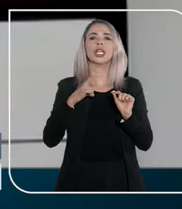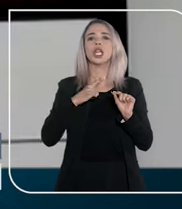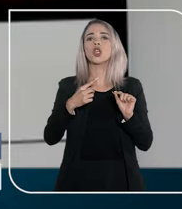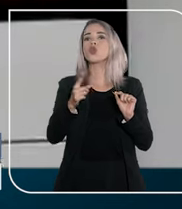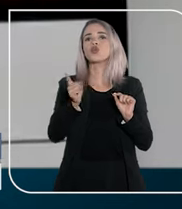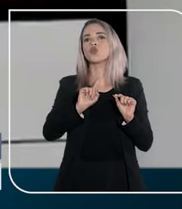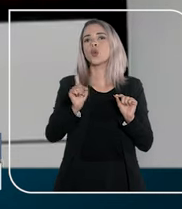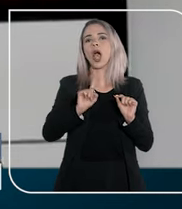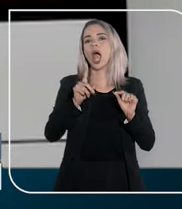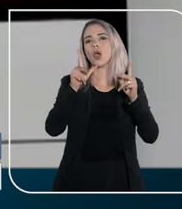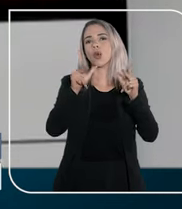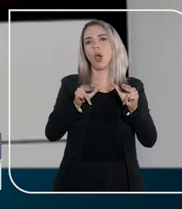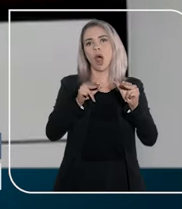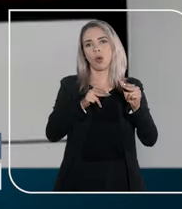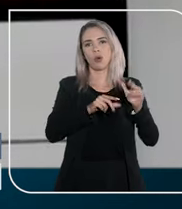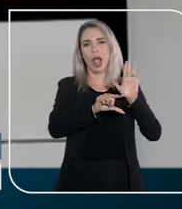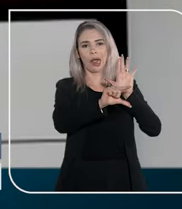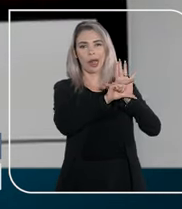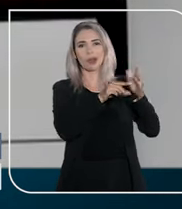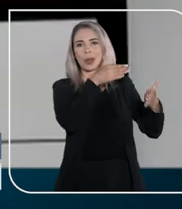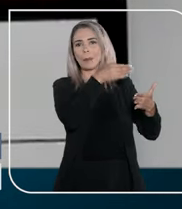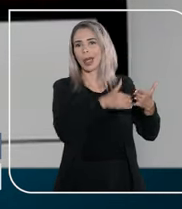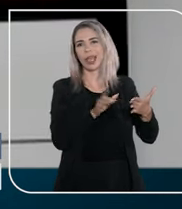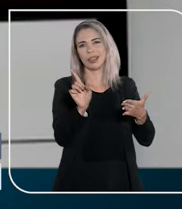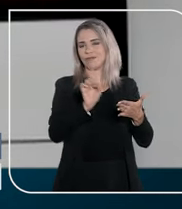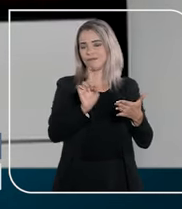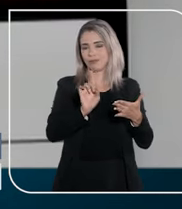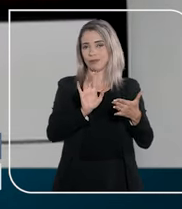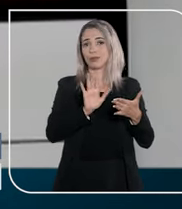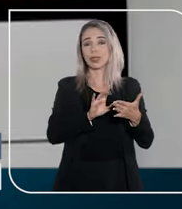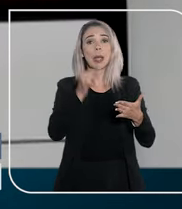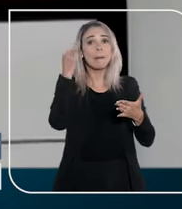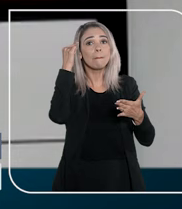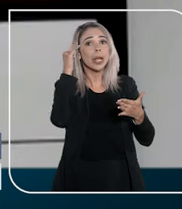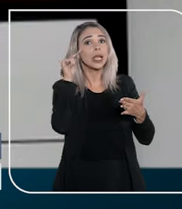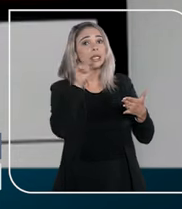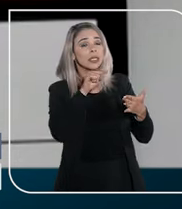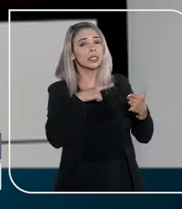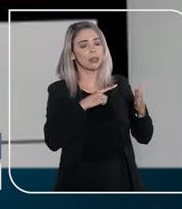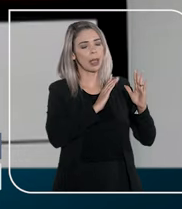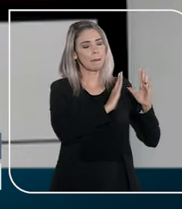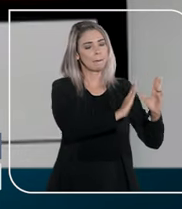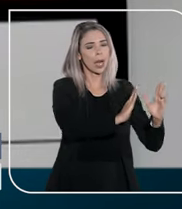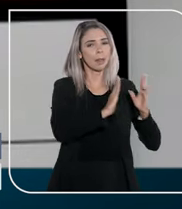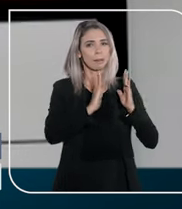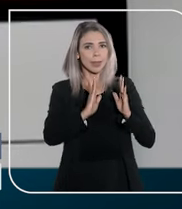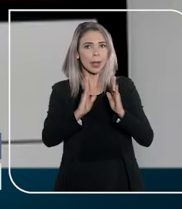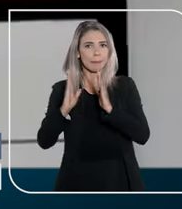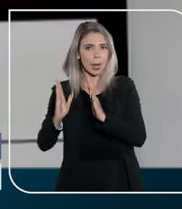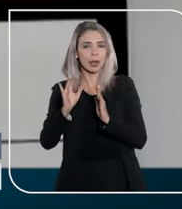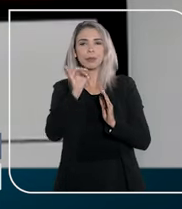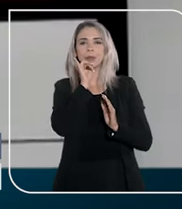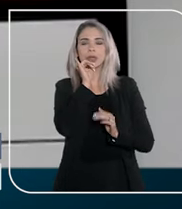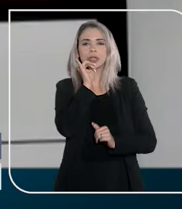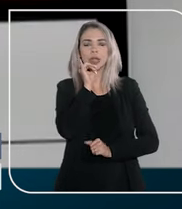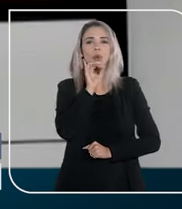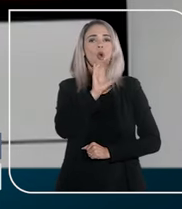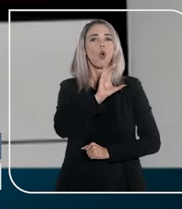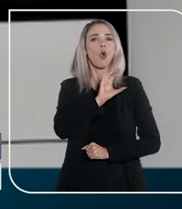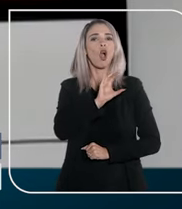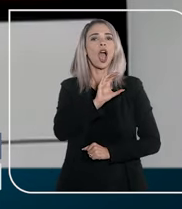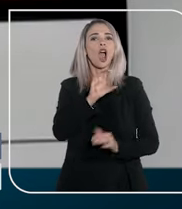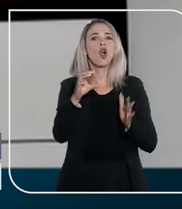de barreira. Porque, veja, a cláusula de barreira é interfases. Um concurso policial, por exemplo, chega